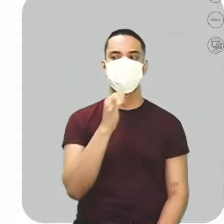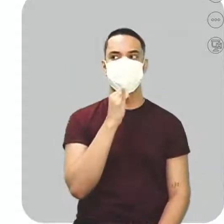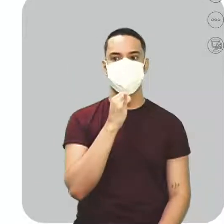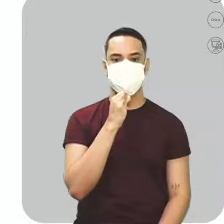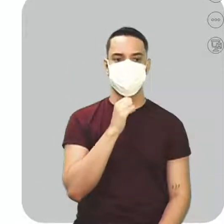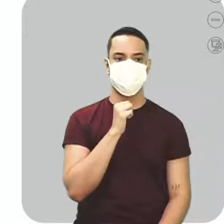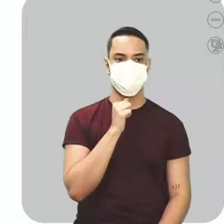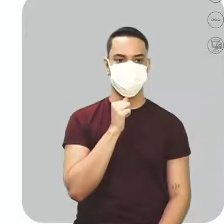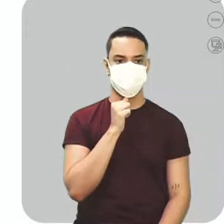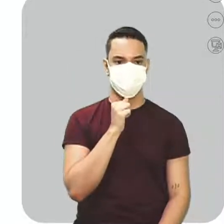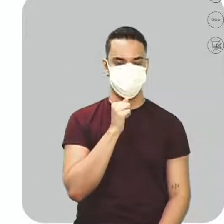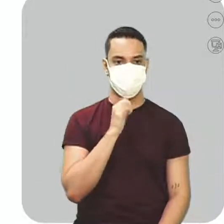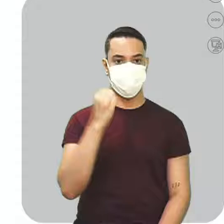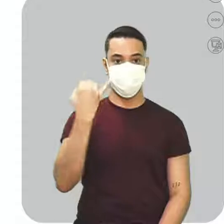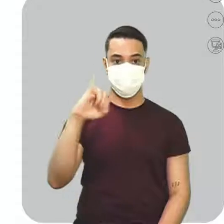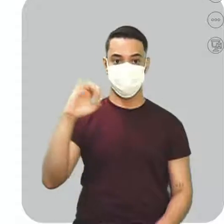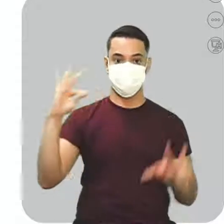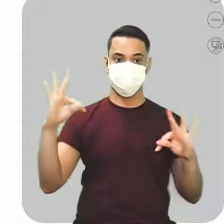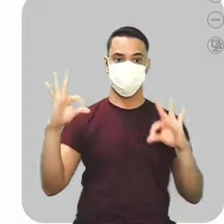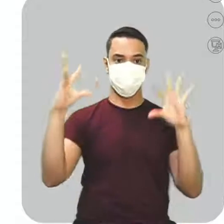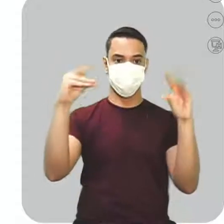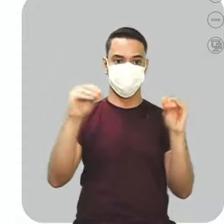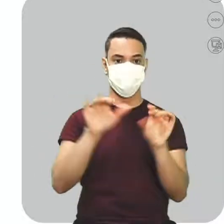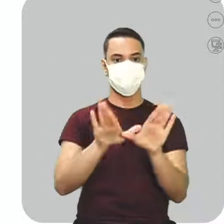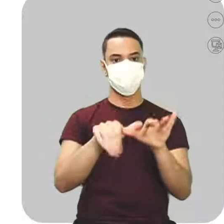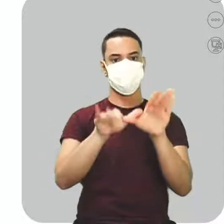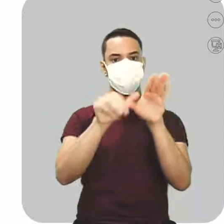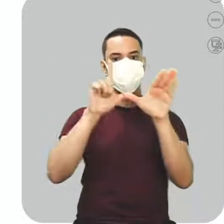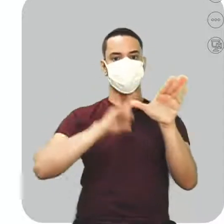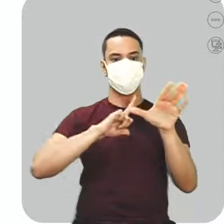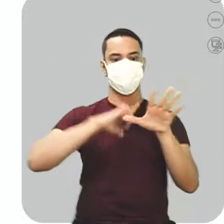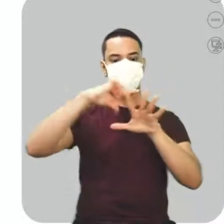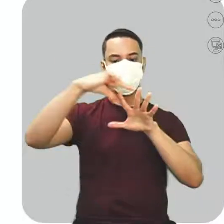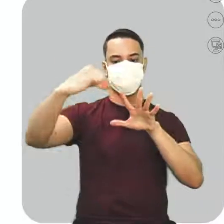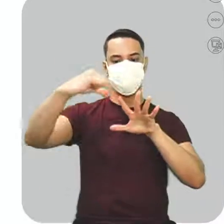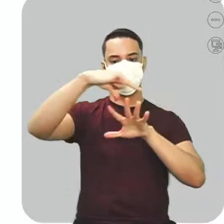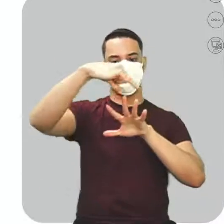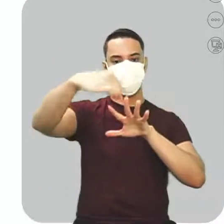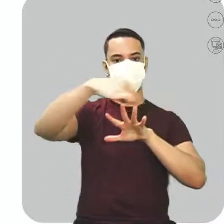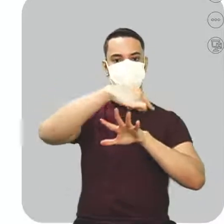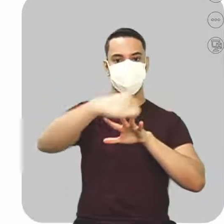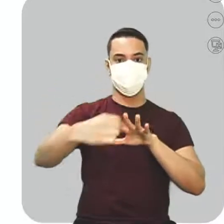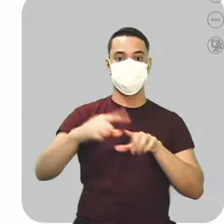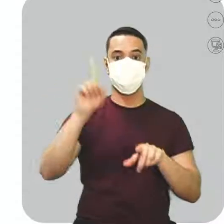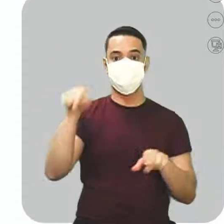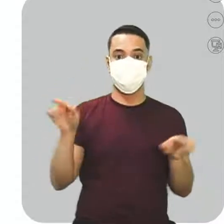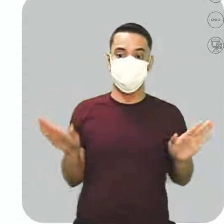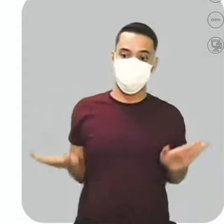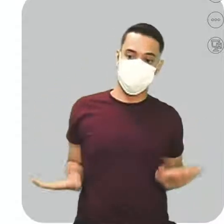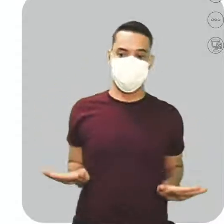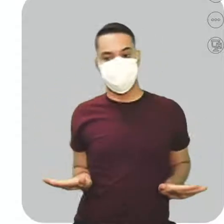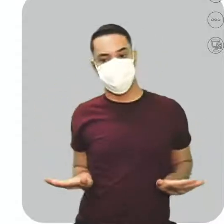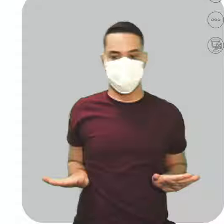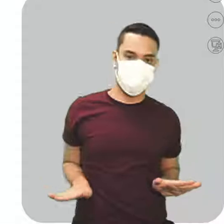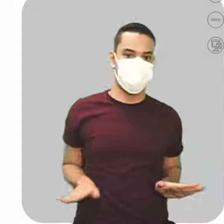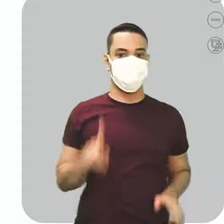ó. Se todas as aves têm penas e o pinguim é uma ave,